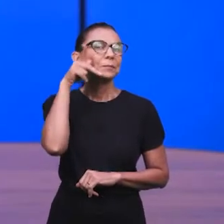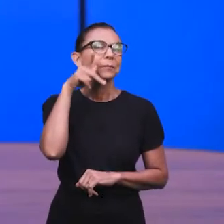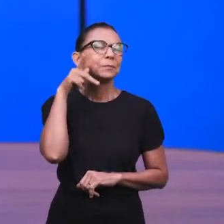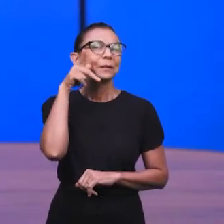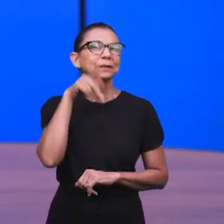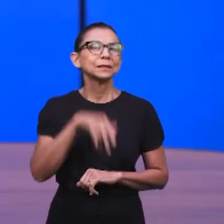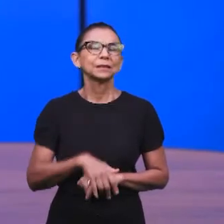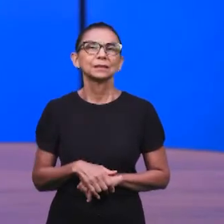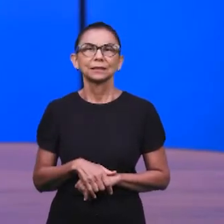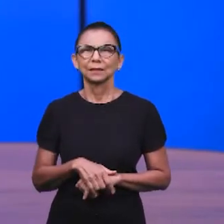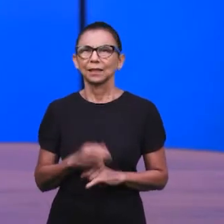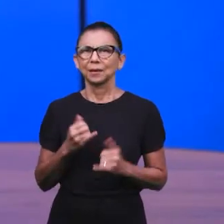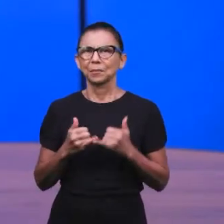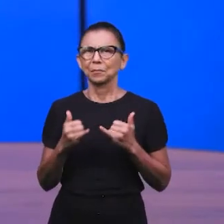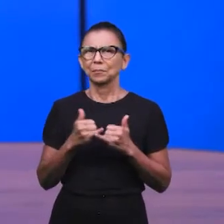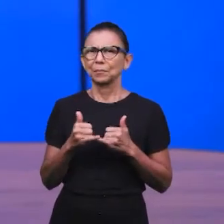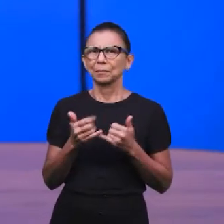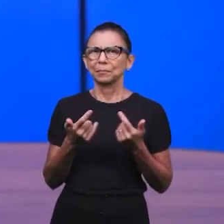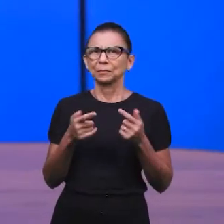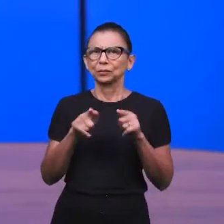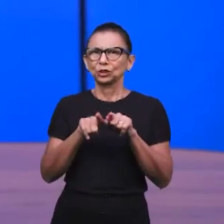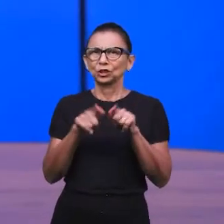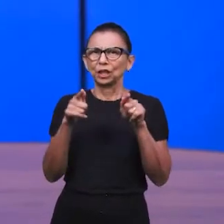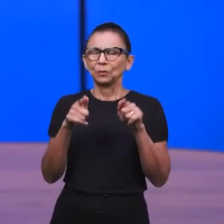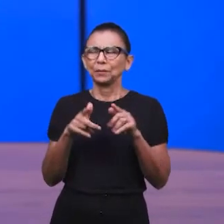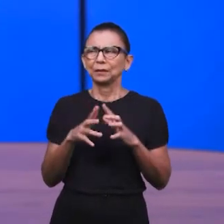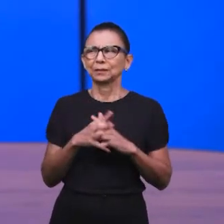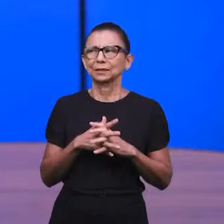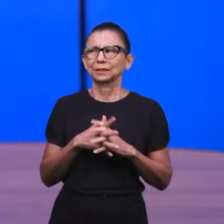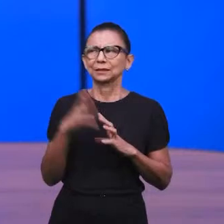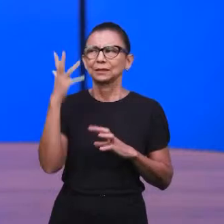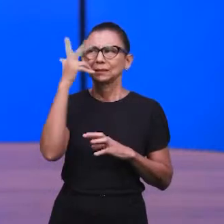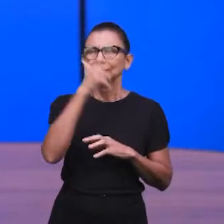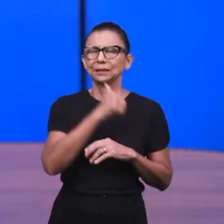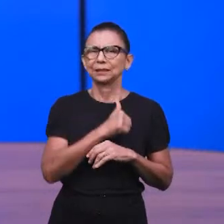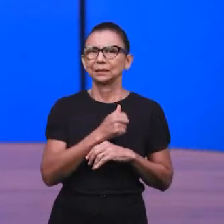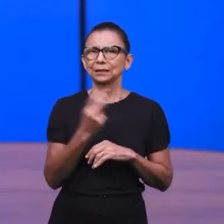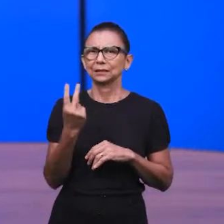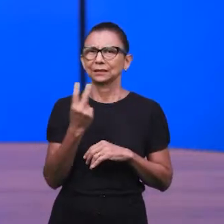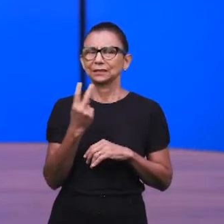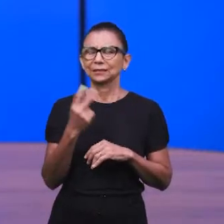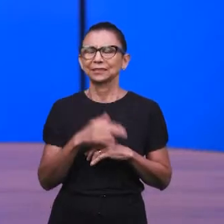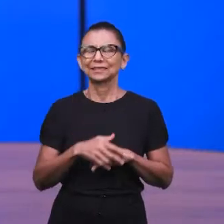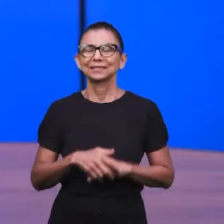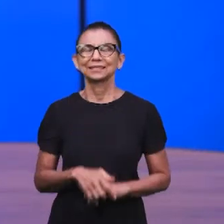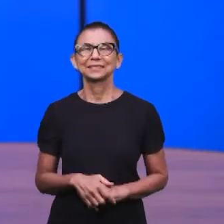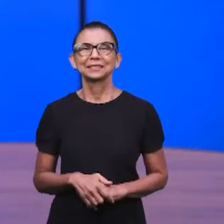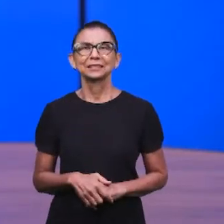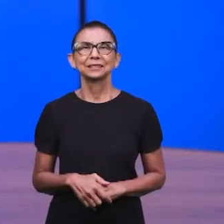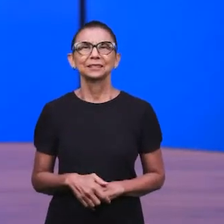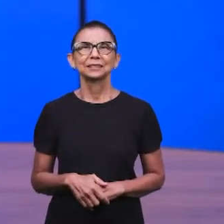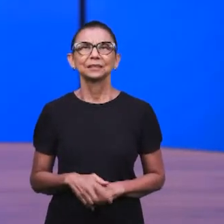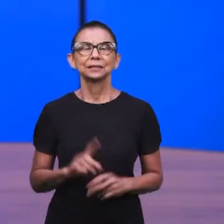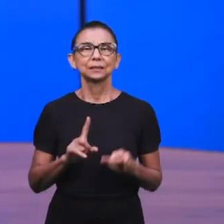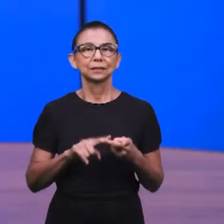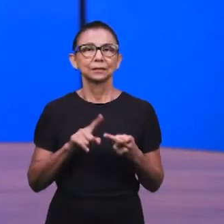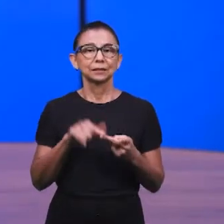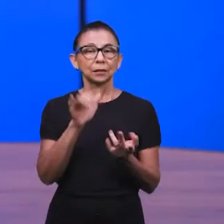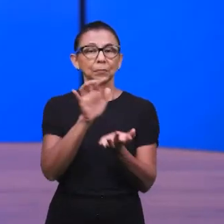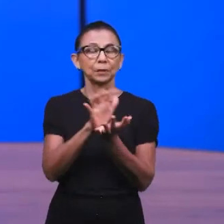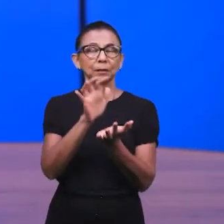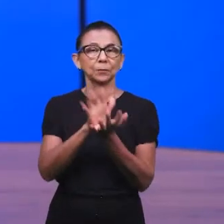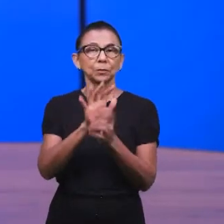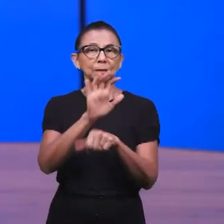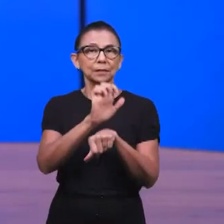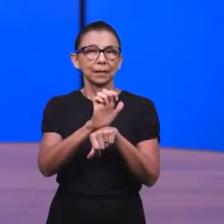delas, os irmãos vão perceber que parece até que são gêmeas. Eu acho até que são gêmeas. Muito lindas essas duas servas do Senhor, né?